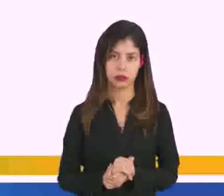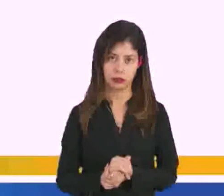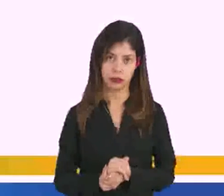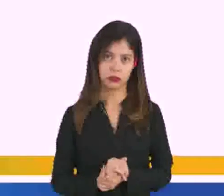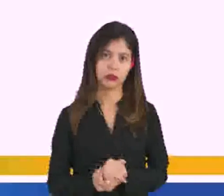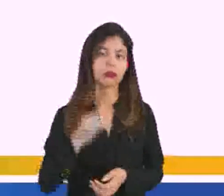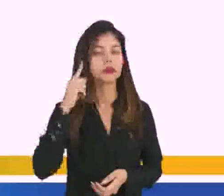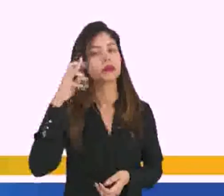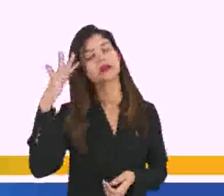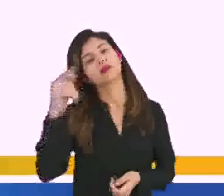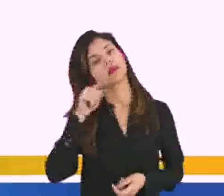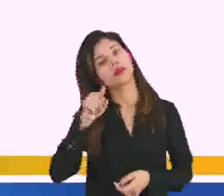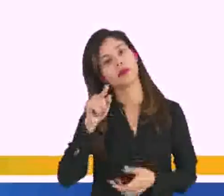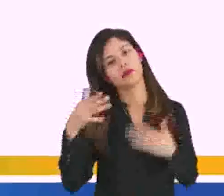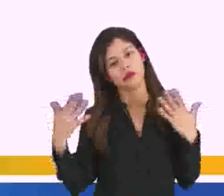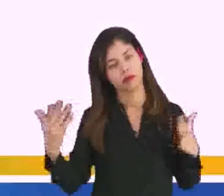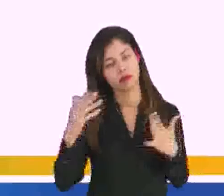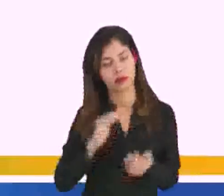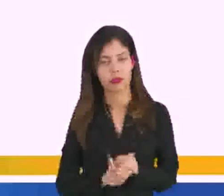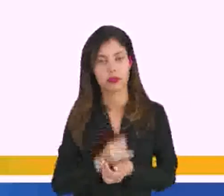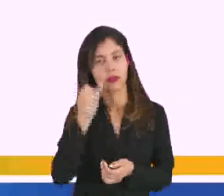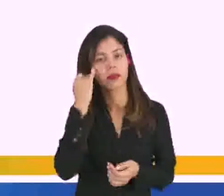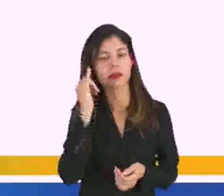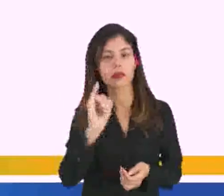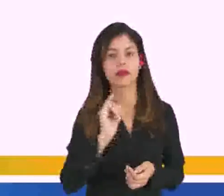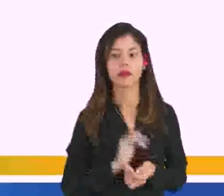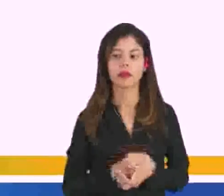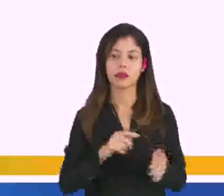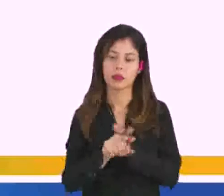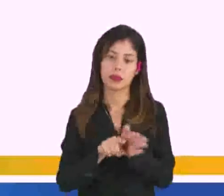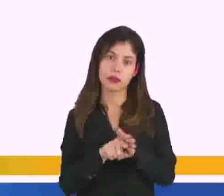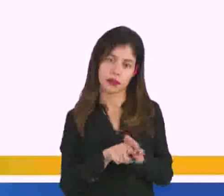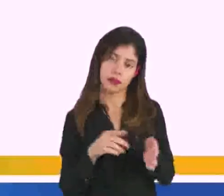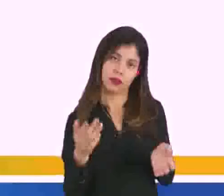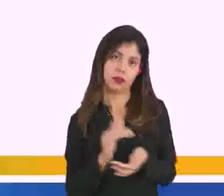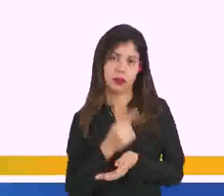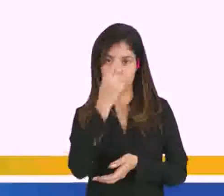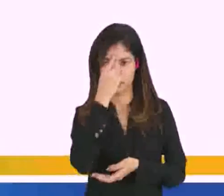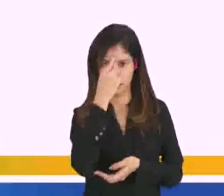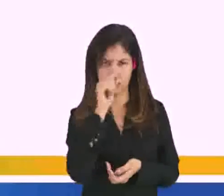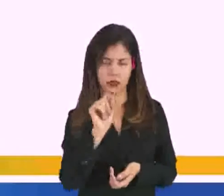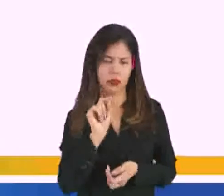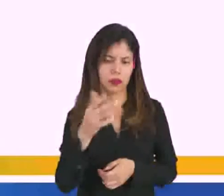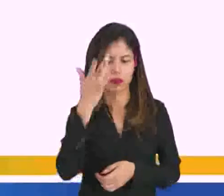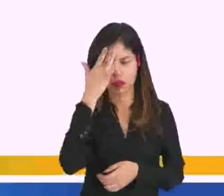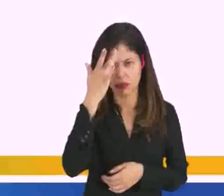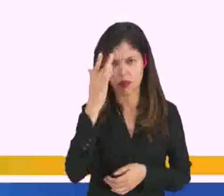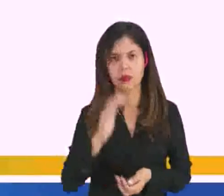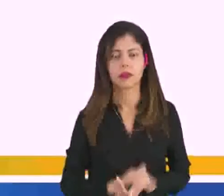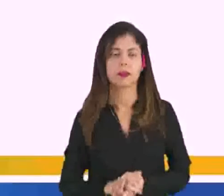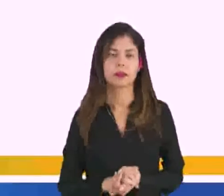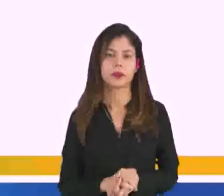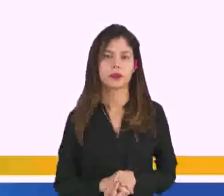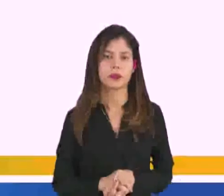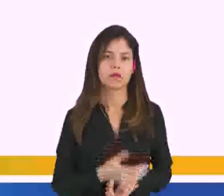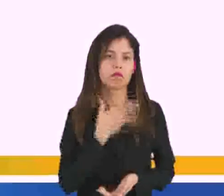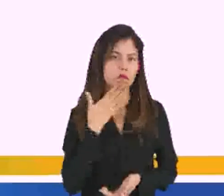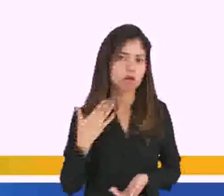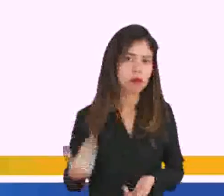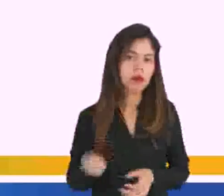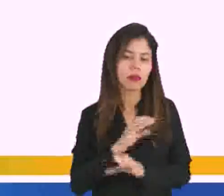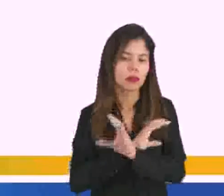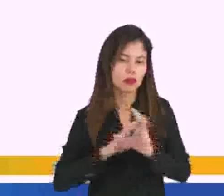população. Então, reflita aí sobre essas ideias para essa pesquisa e pense o que você acha que seria